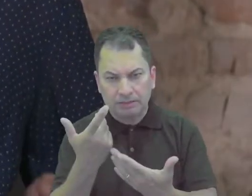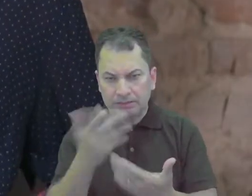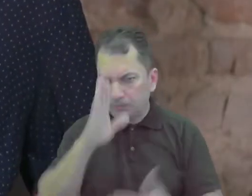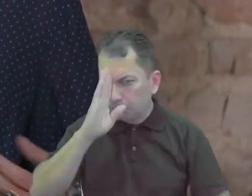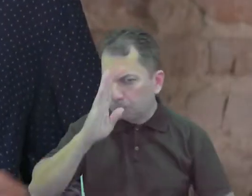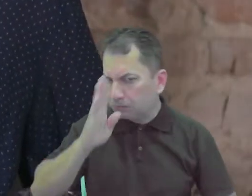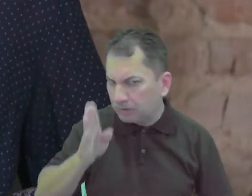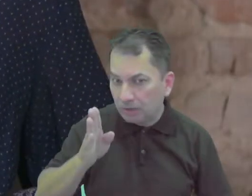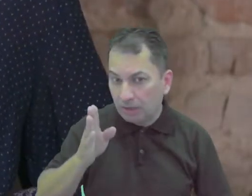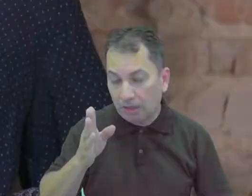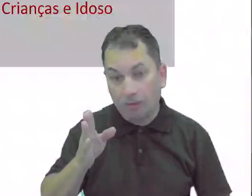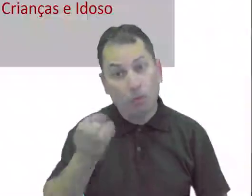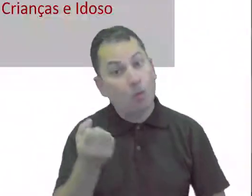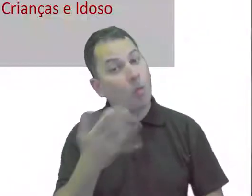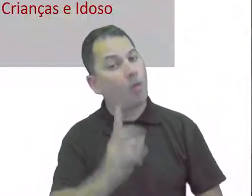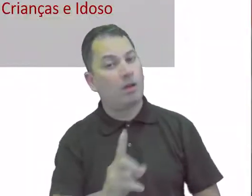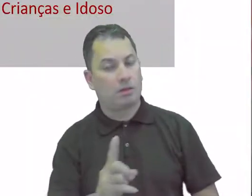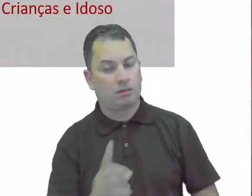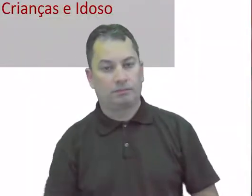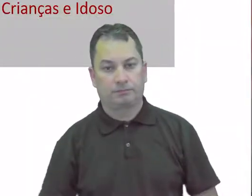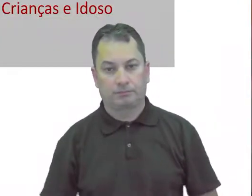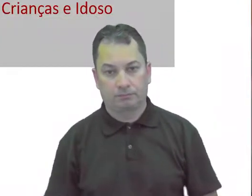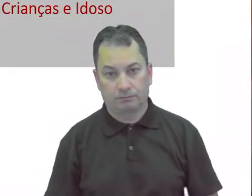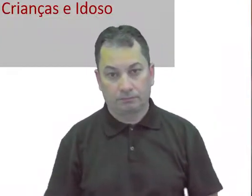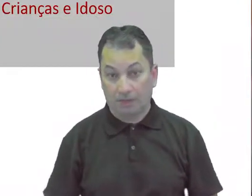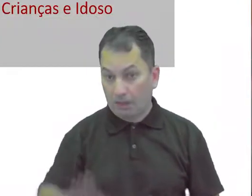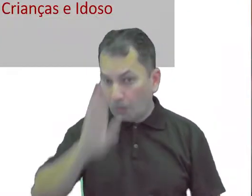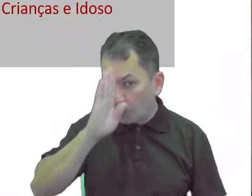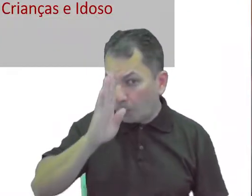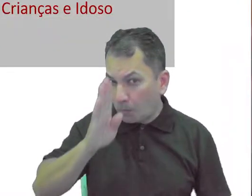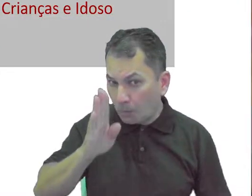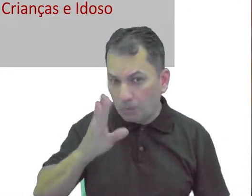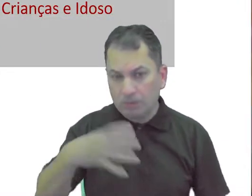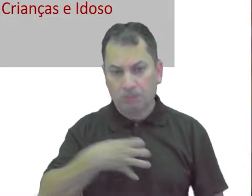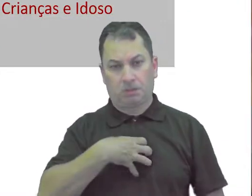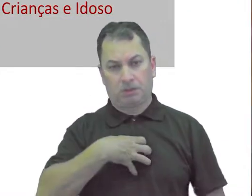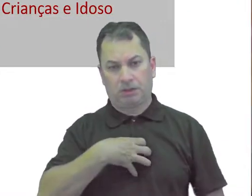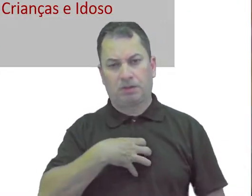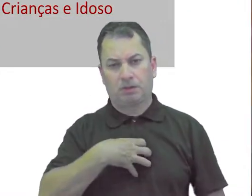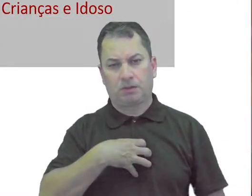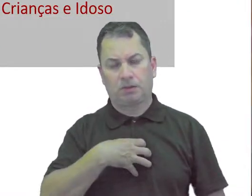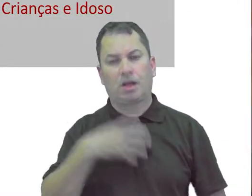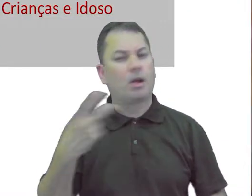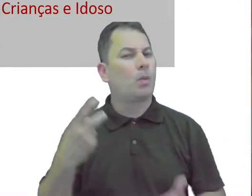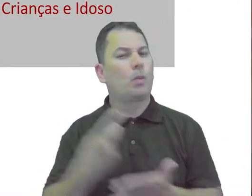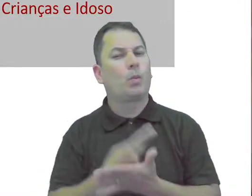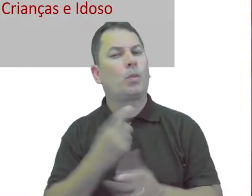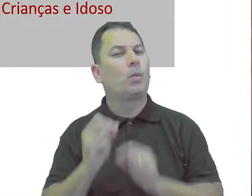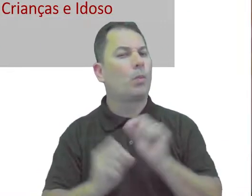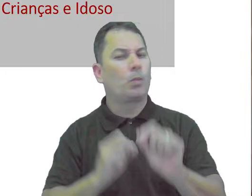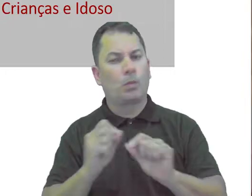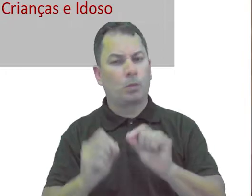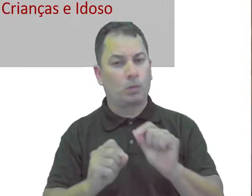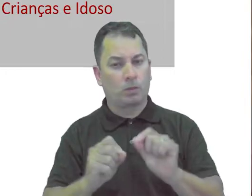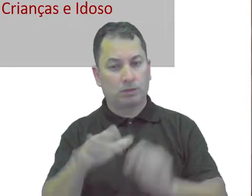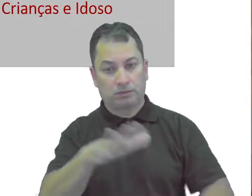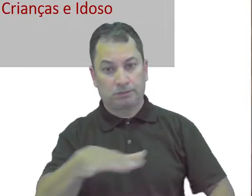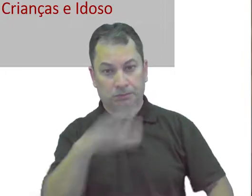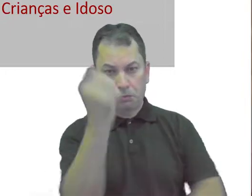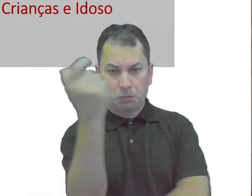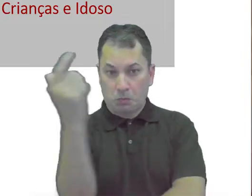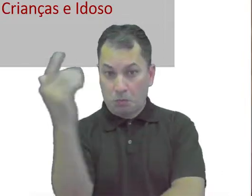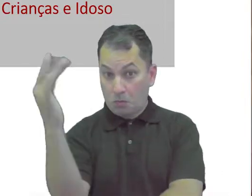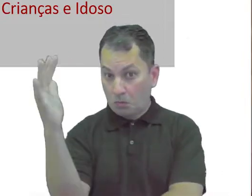e impactos indiretos. Os impactos diretos, eles causam no ambiente,